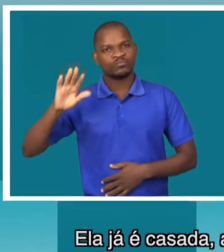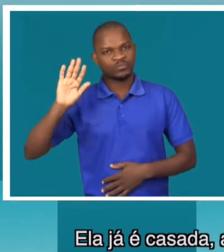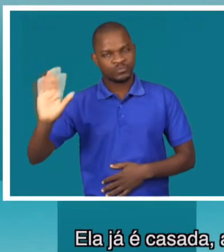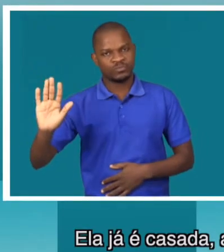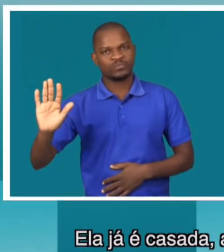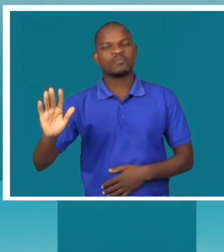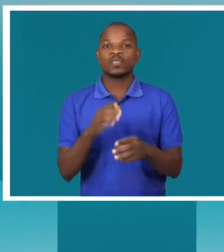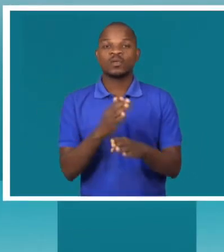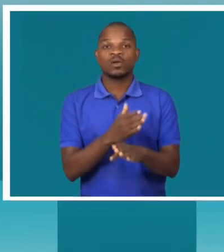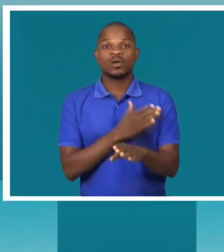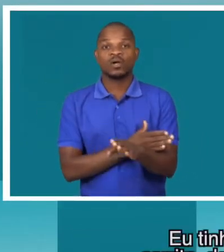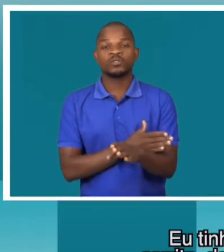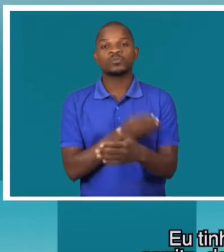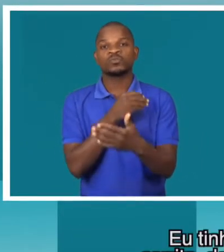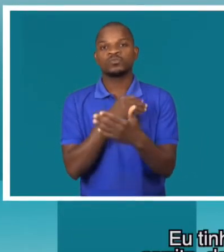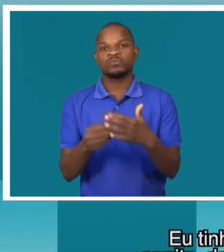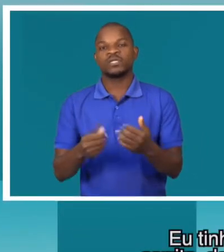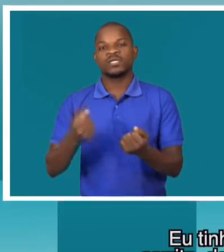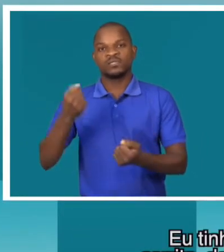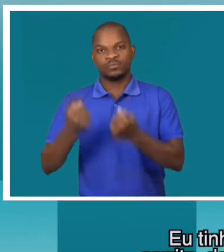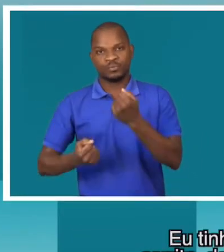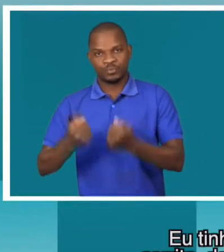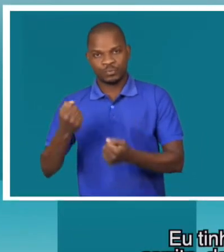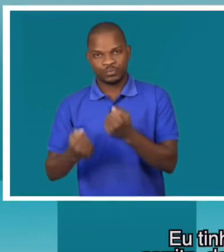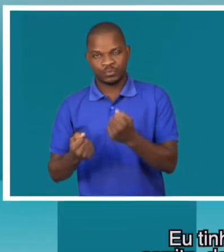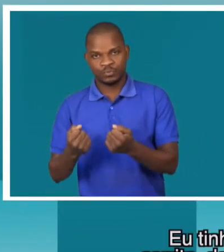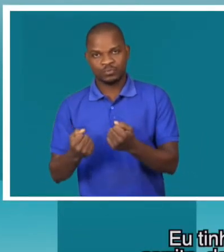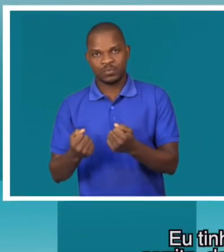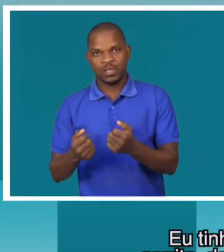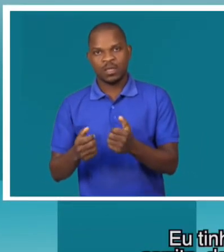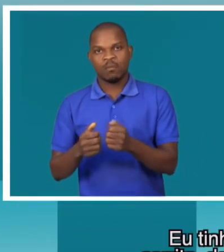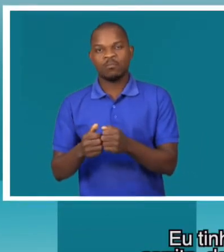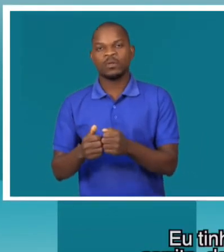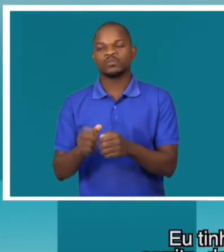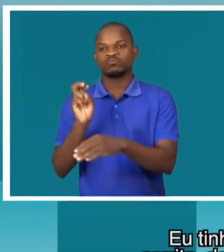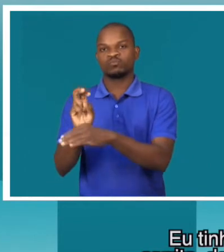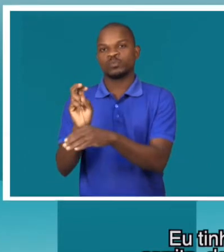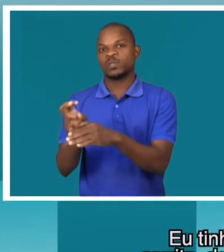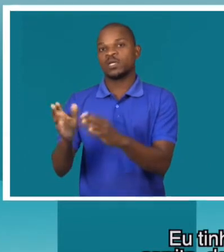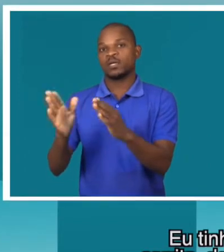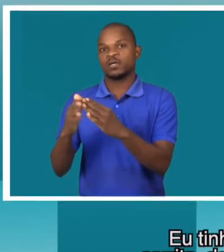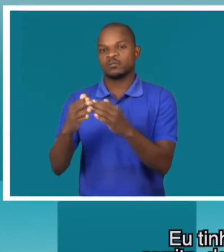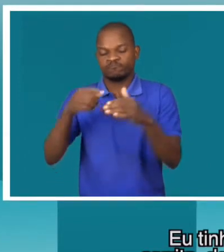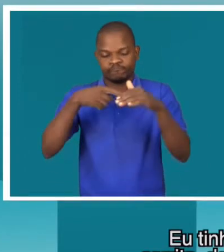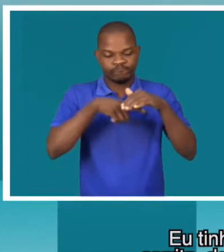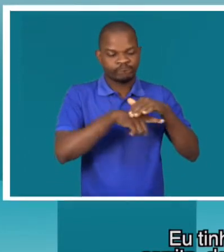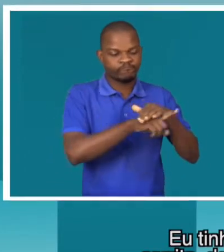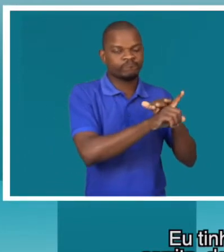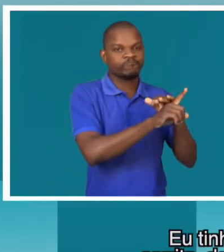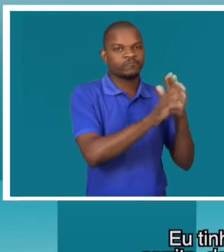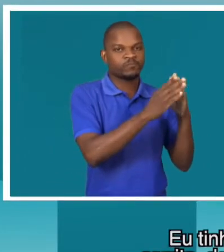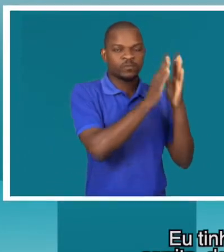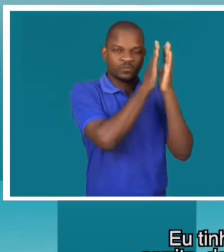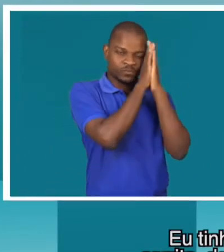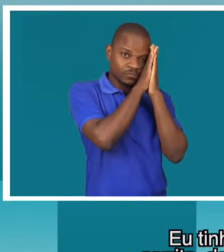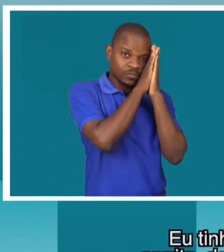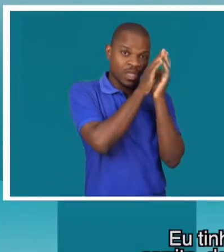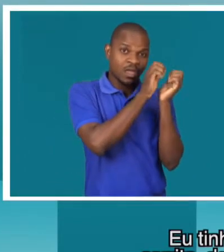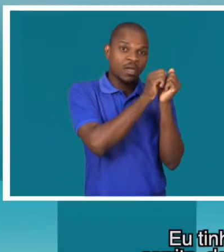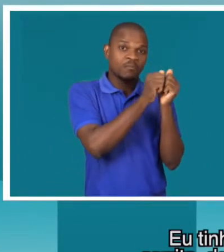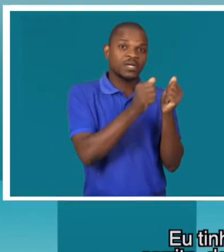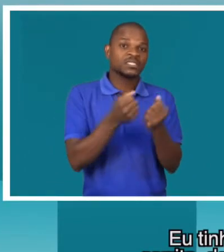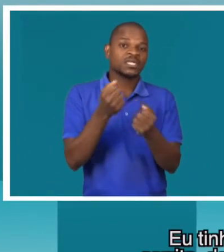Fiz-lhe casar. Eu tinha conseguido comprar o meu carido. Deixei no quintal. Entrei a